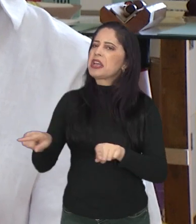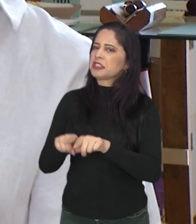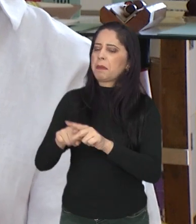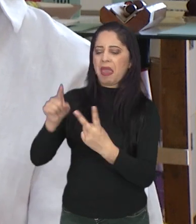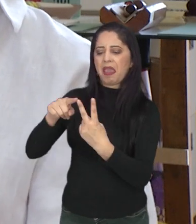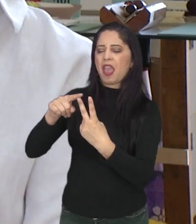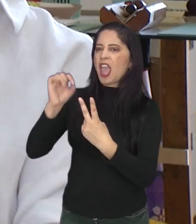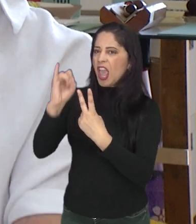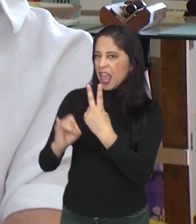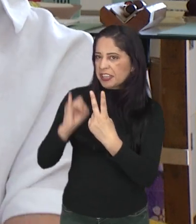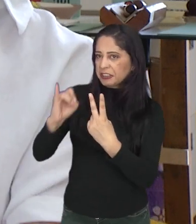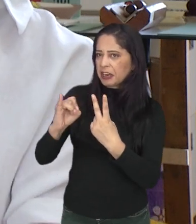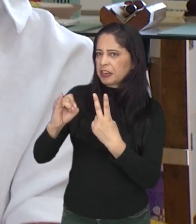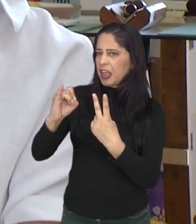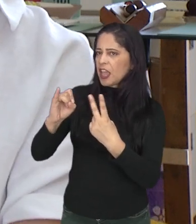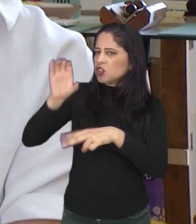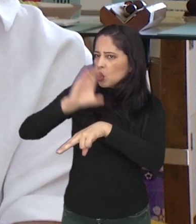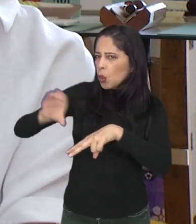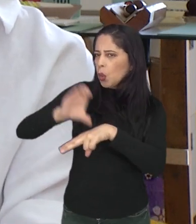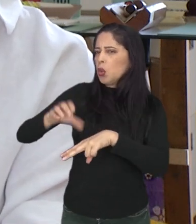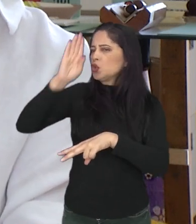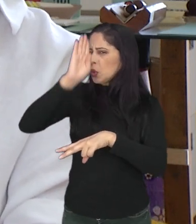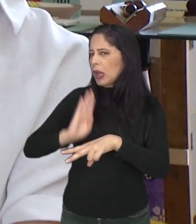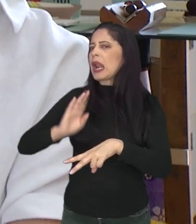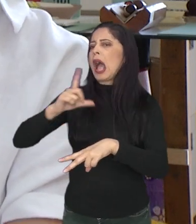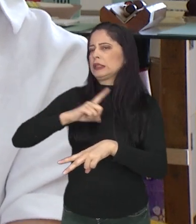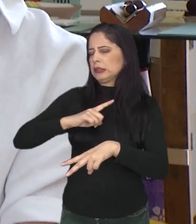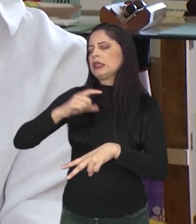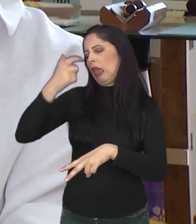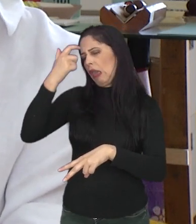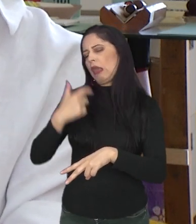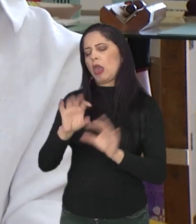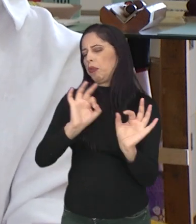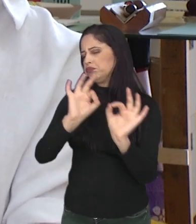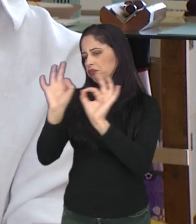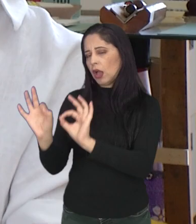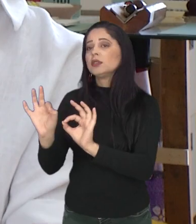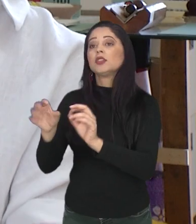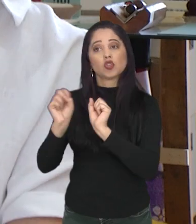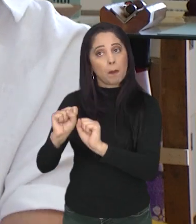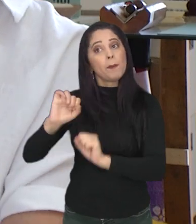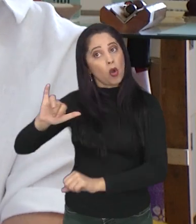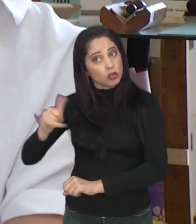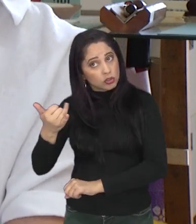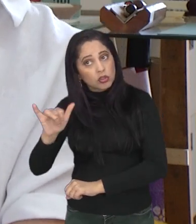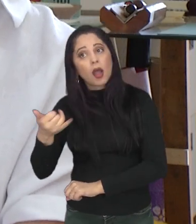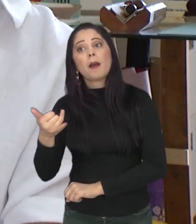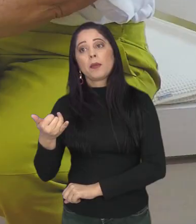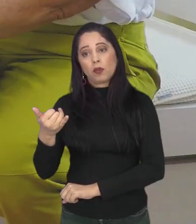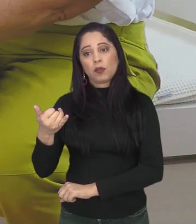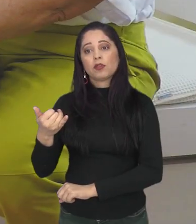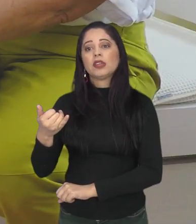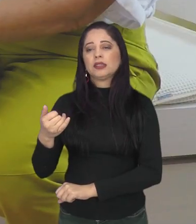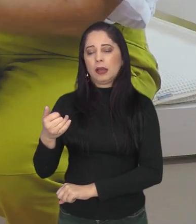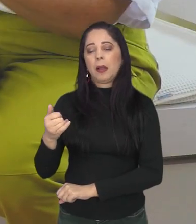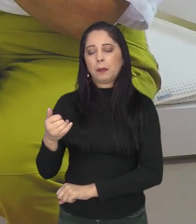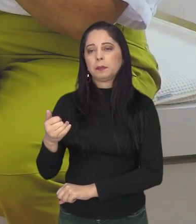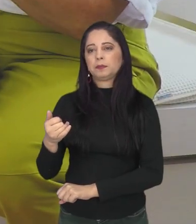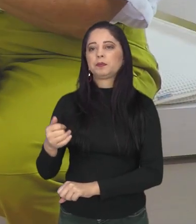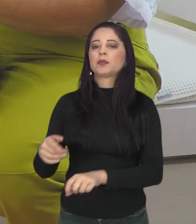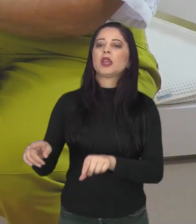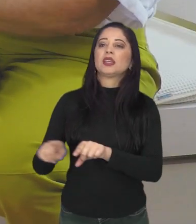Aprendo muito pela internet tem vários cursos gratuitos né que a gente pode aprender